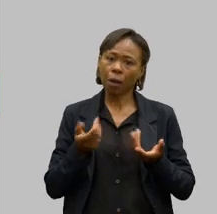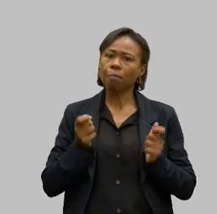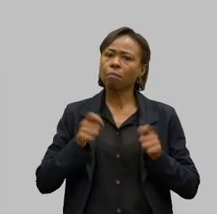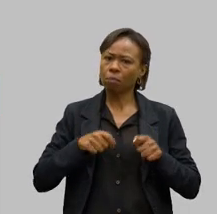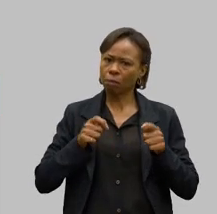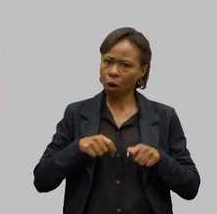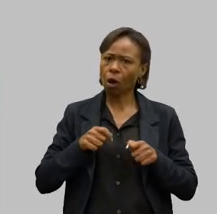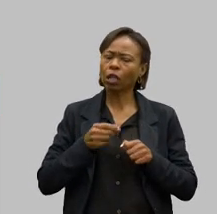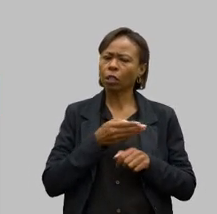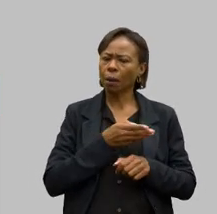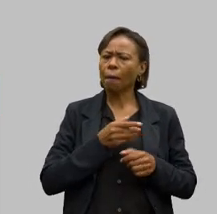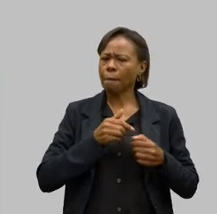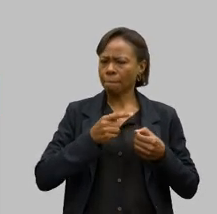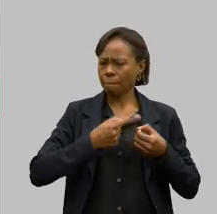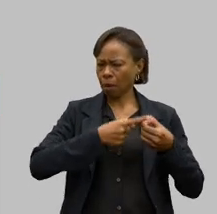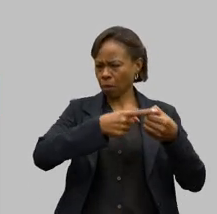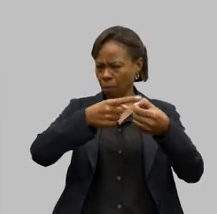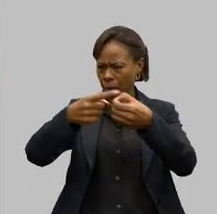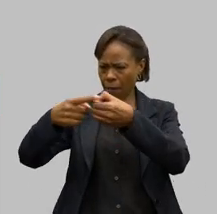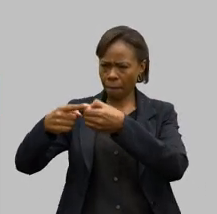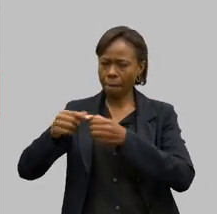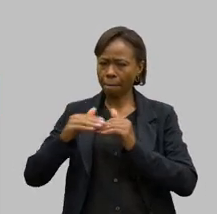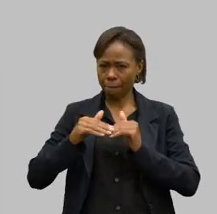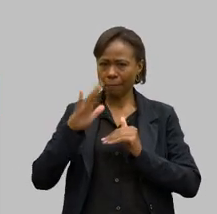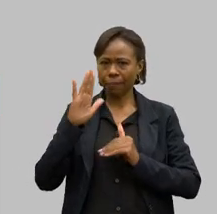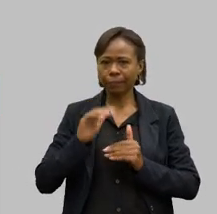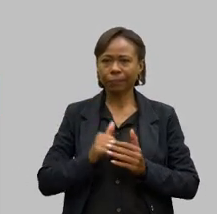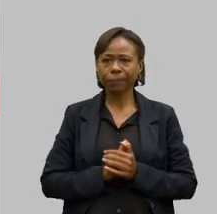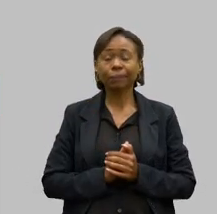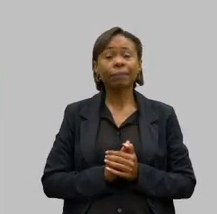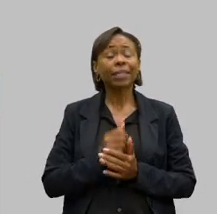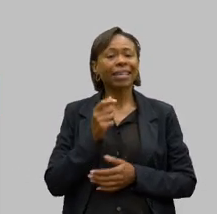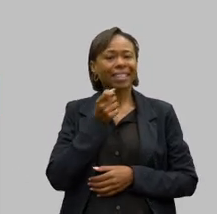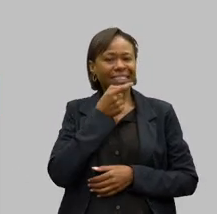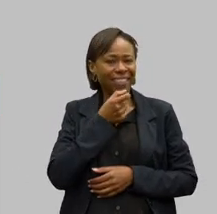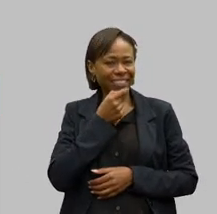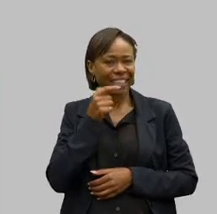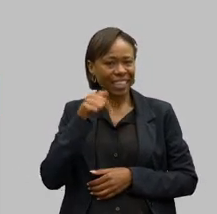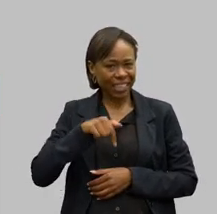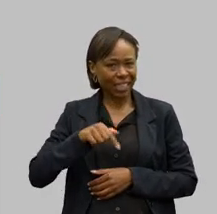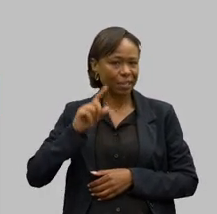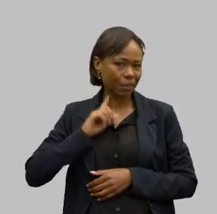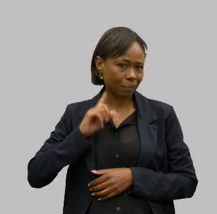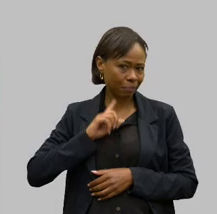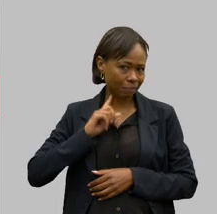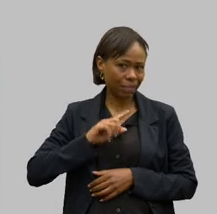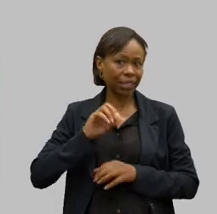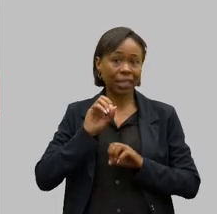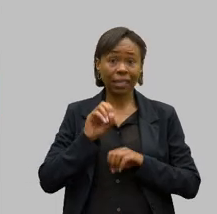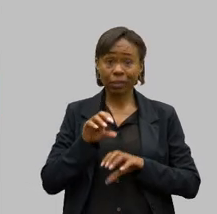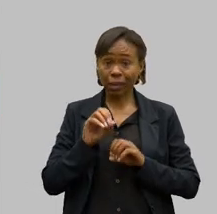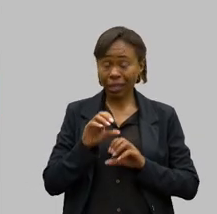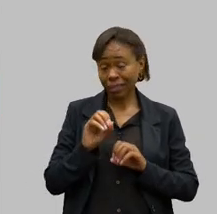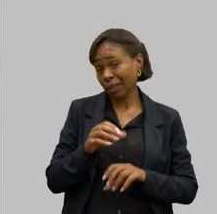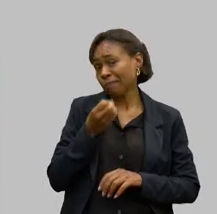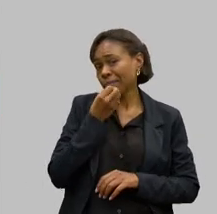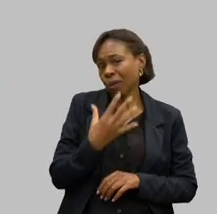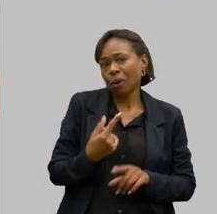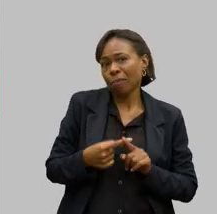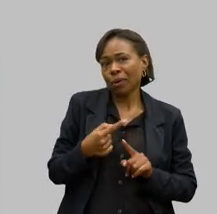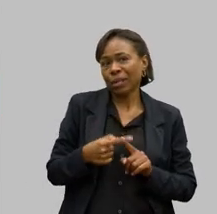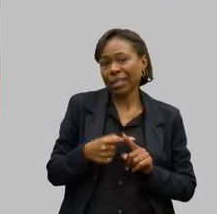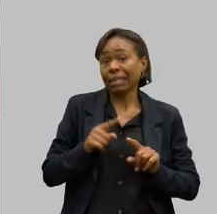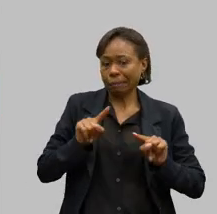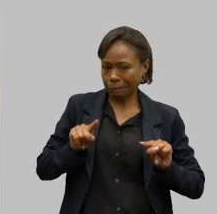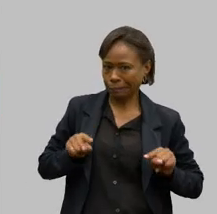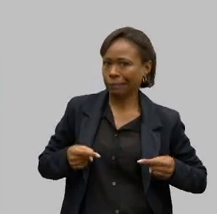capilarizar ainda mais esse atendimento para Minas Gerais. É engraçado que em Minas a educação, gostoso da educação é isso. Sempre tem desafios. A gente